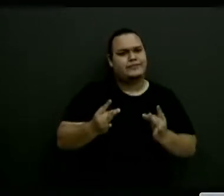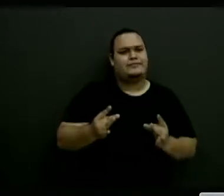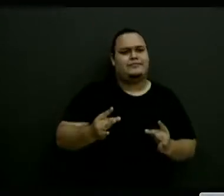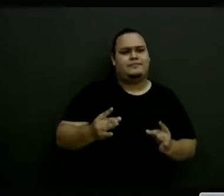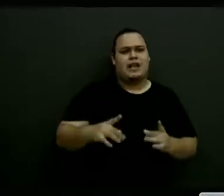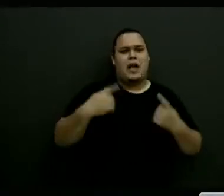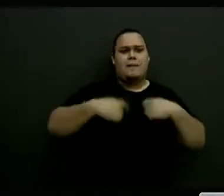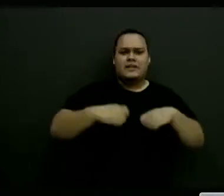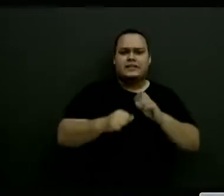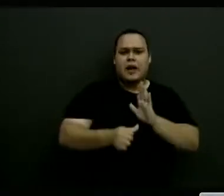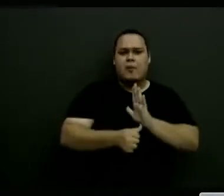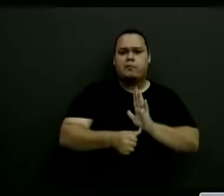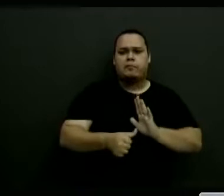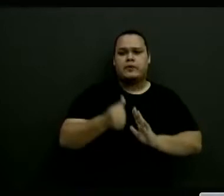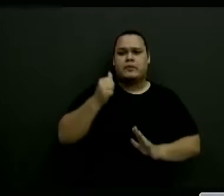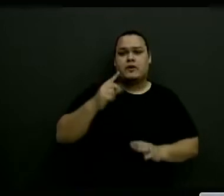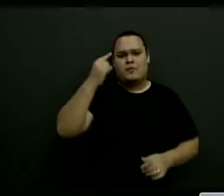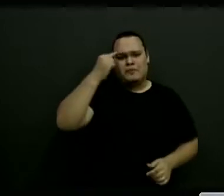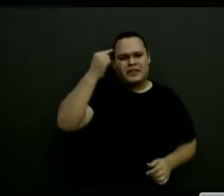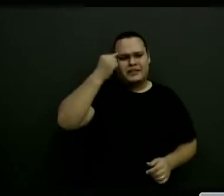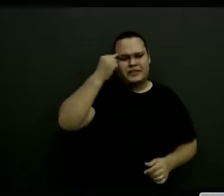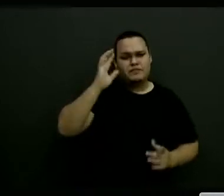Primeiro, Jesus é ungido pelo Espírito Santo.